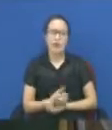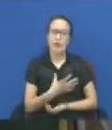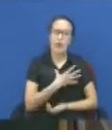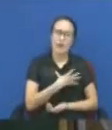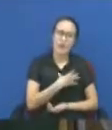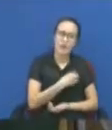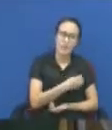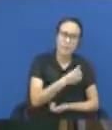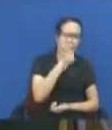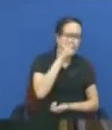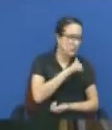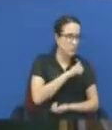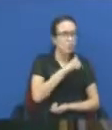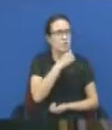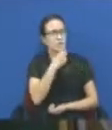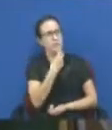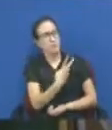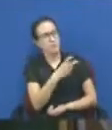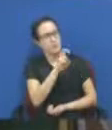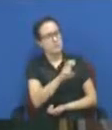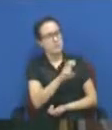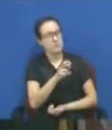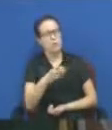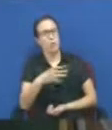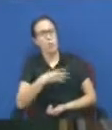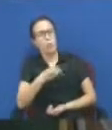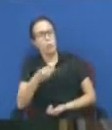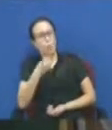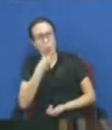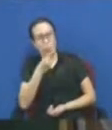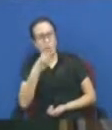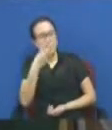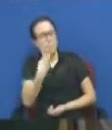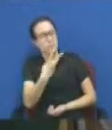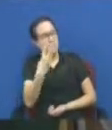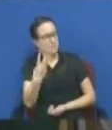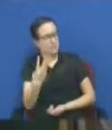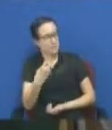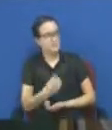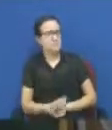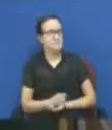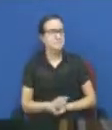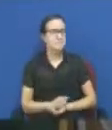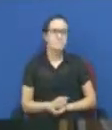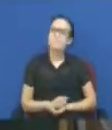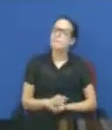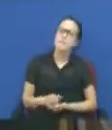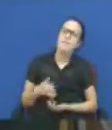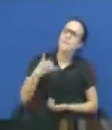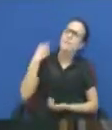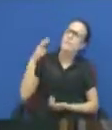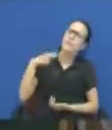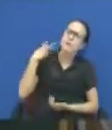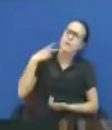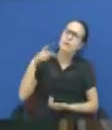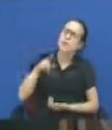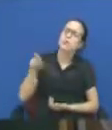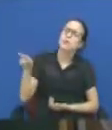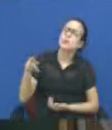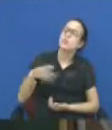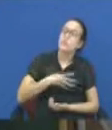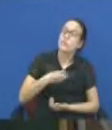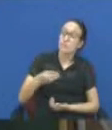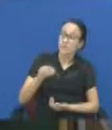A mulher é mais velha, o filho mais novo. 25, 23. Então eu perguntei no meu à parte, vereador, teus filhos já trabalharam?